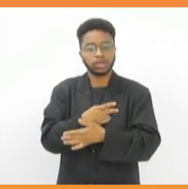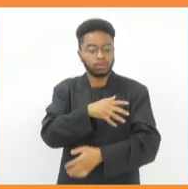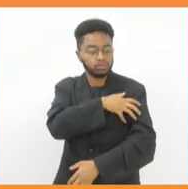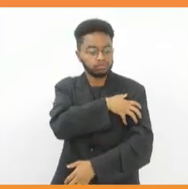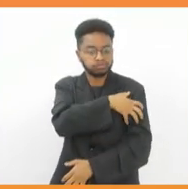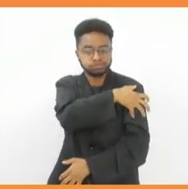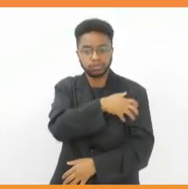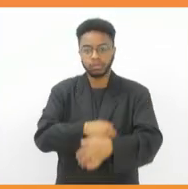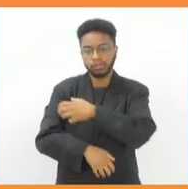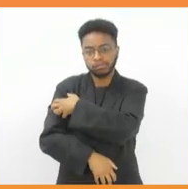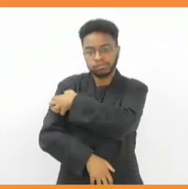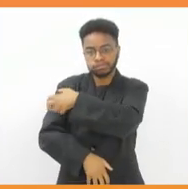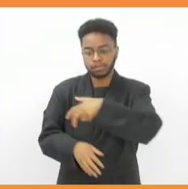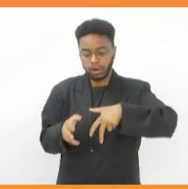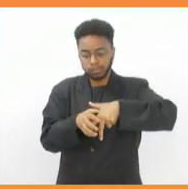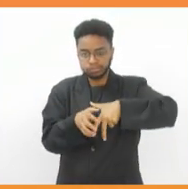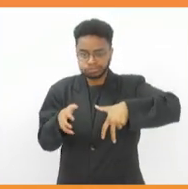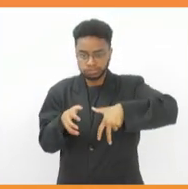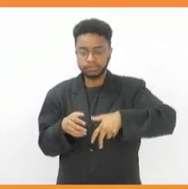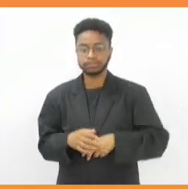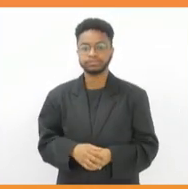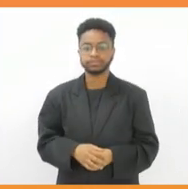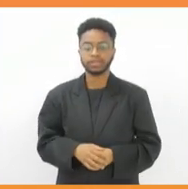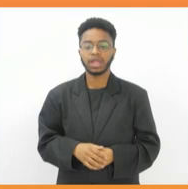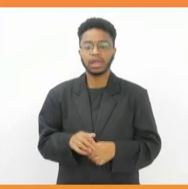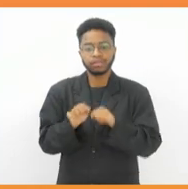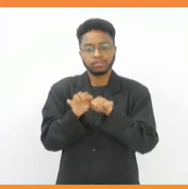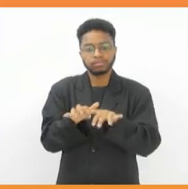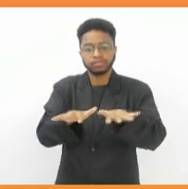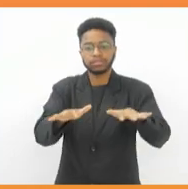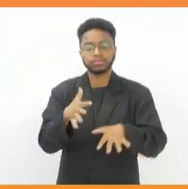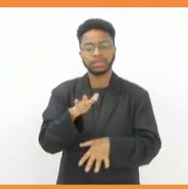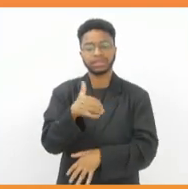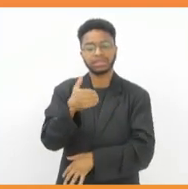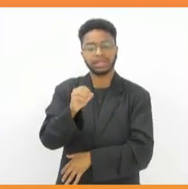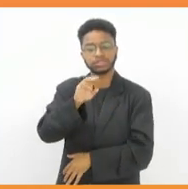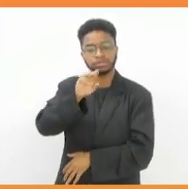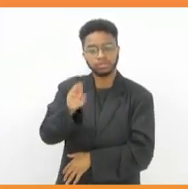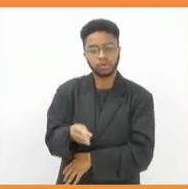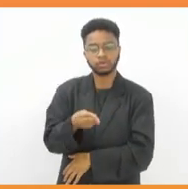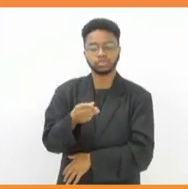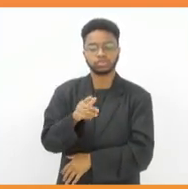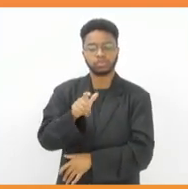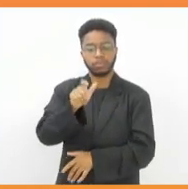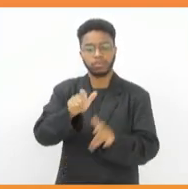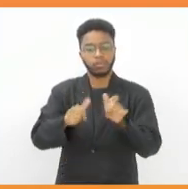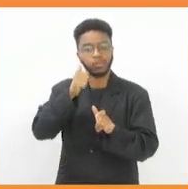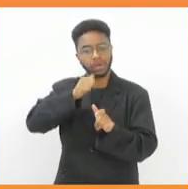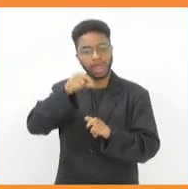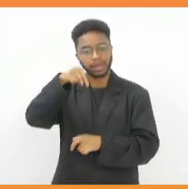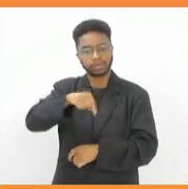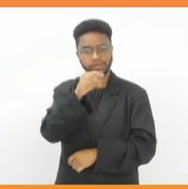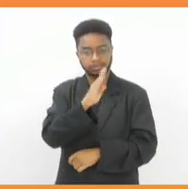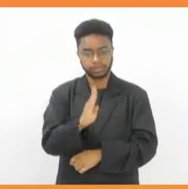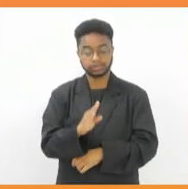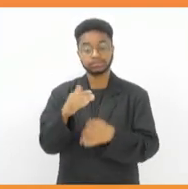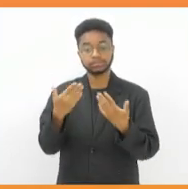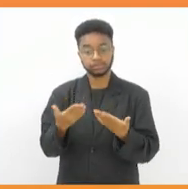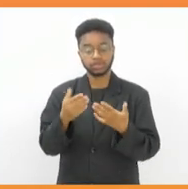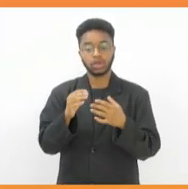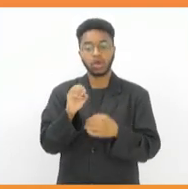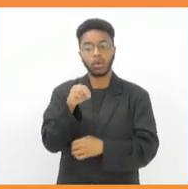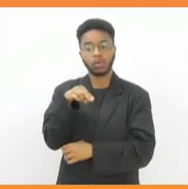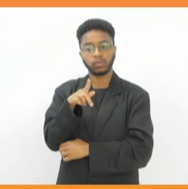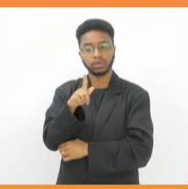pernas e quadris. A doença atinge cerca de 10 milhões de mulheres no Brasil. Pensando nisso, a ONG Movimento Lipedema, formada